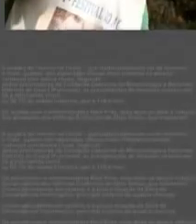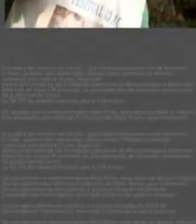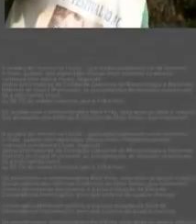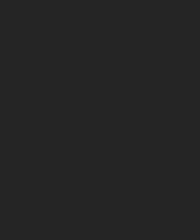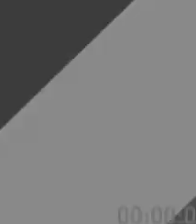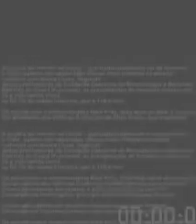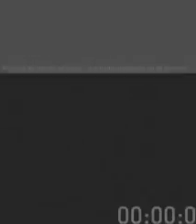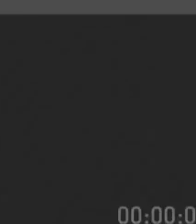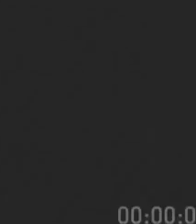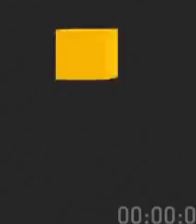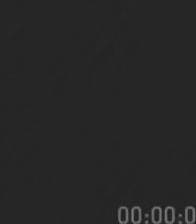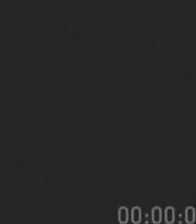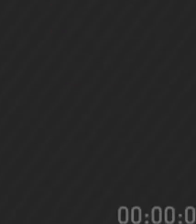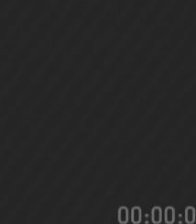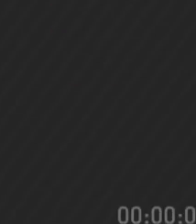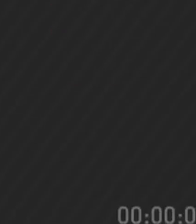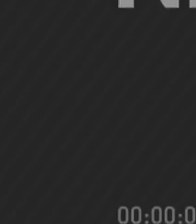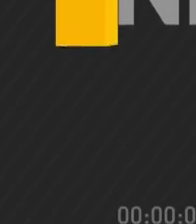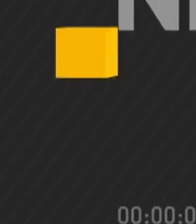ae